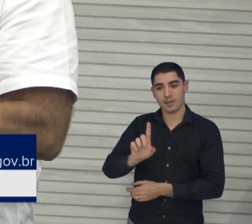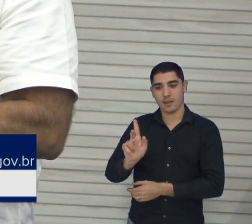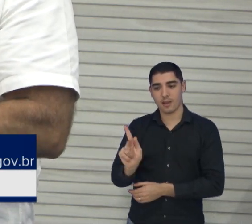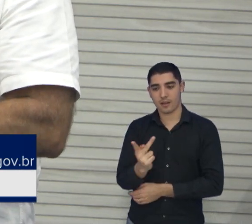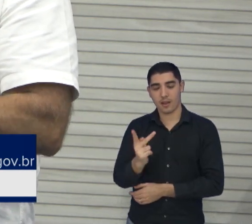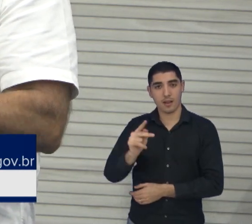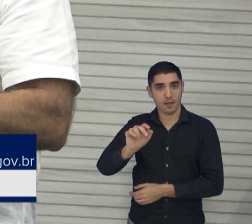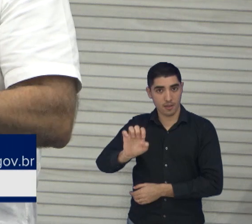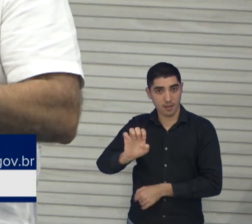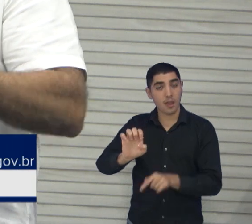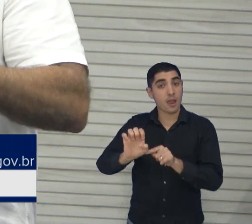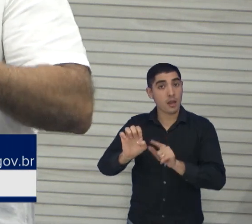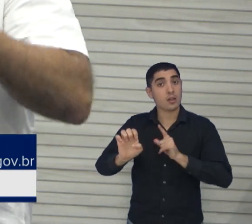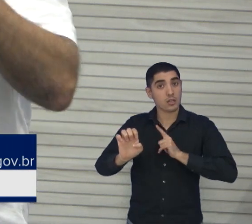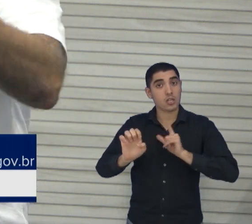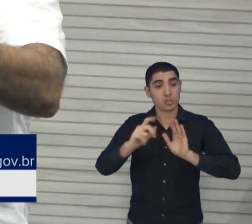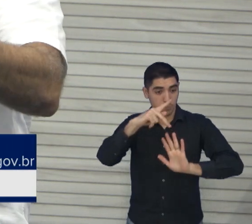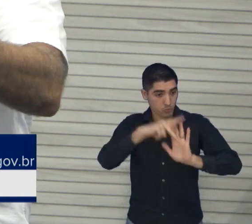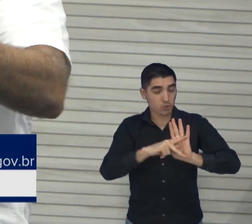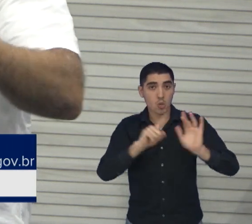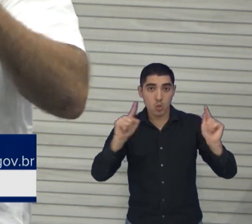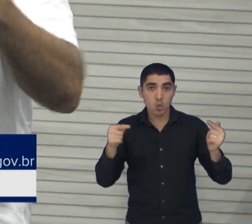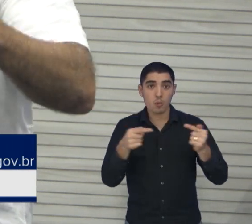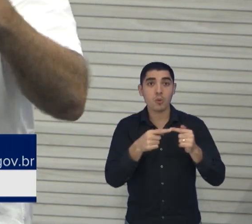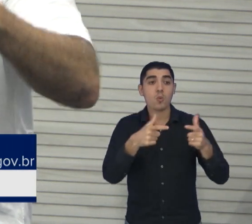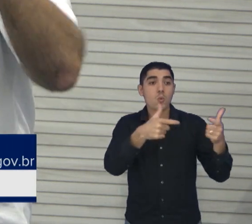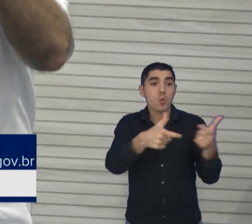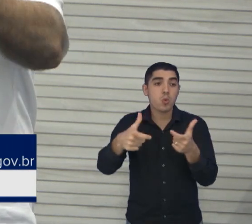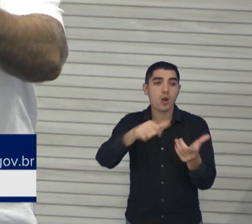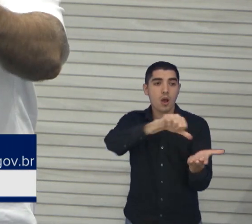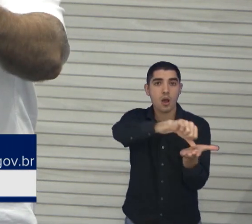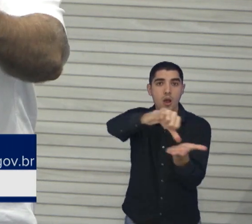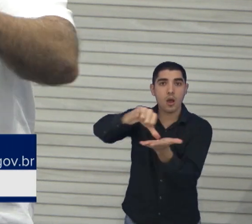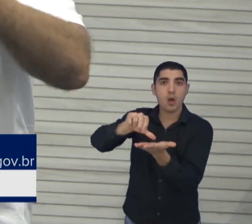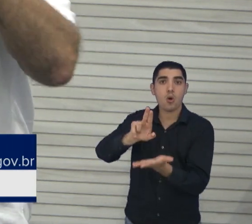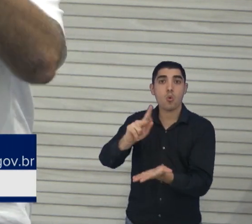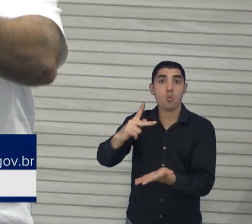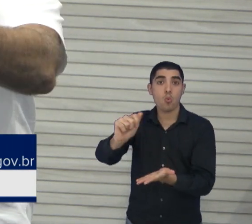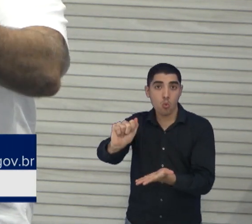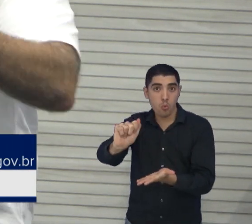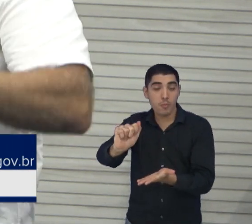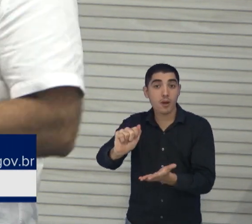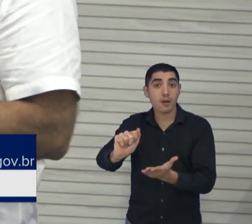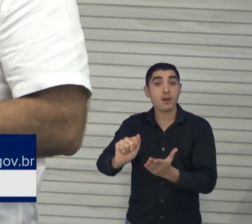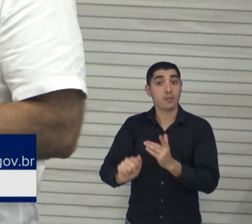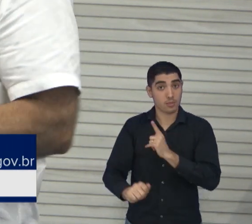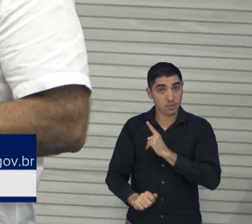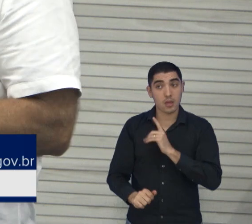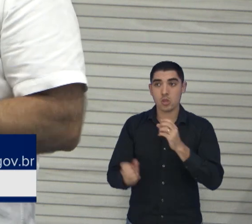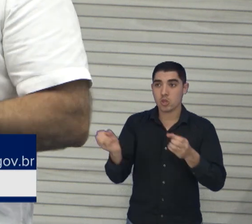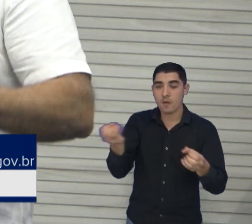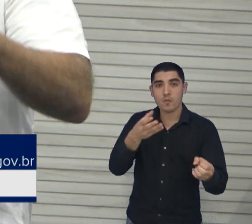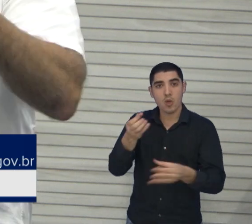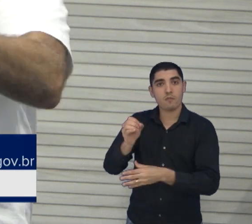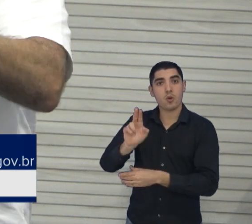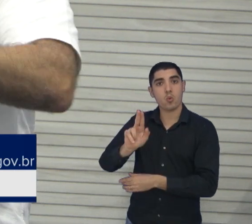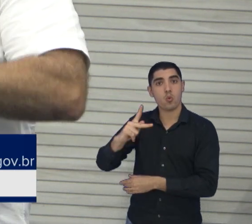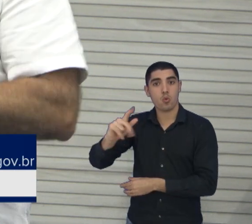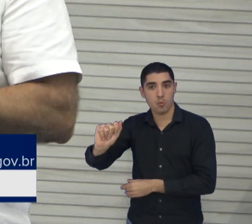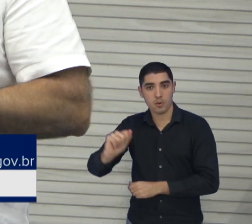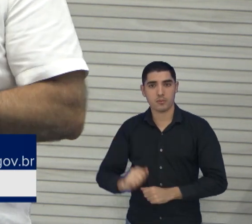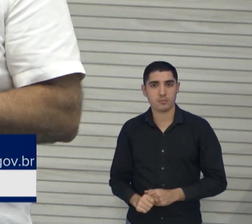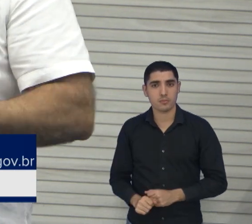para a implantação desses programas em novos UPAs, já existindo em vários UPAs e tem mais novos UPAs. Por exemplo, e